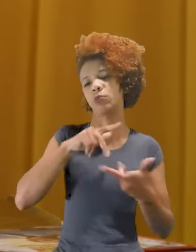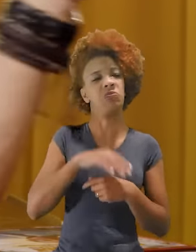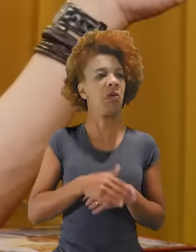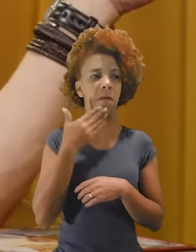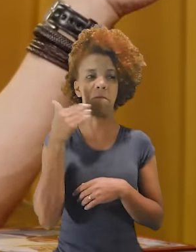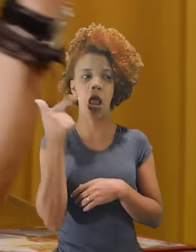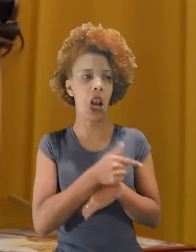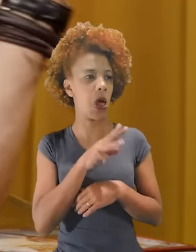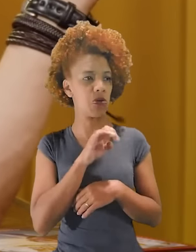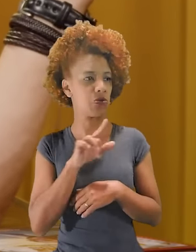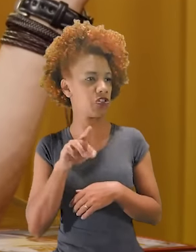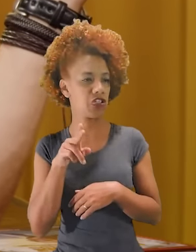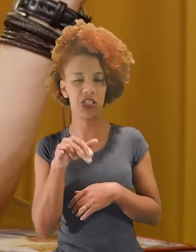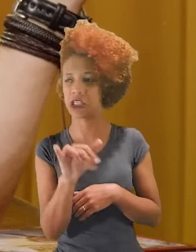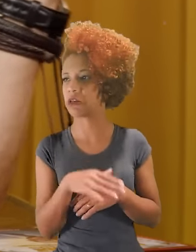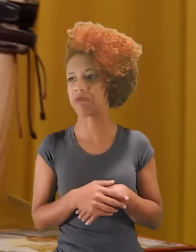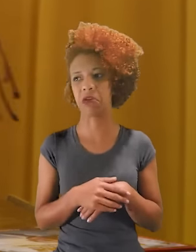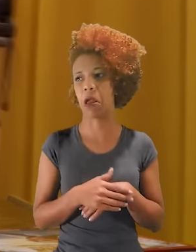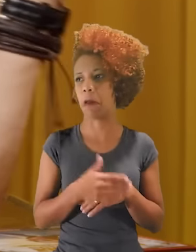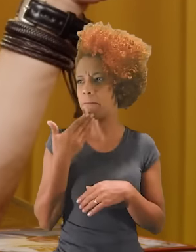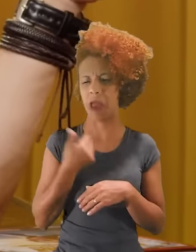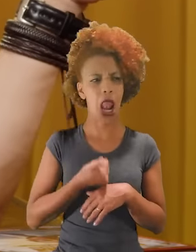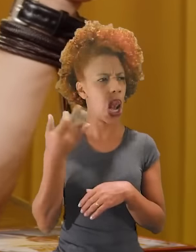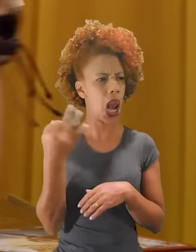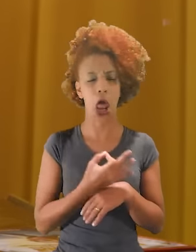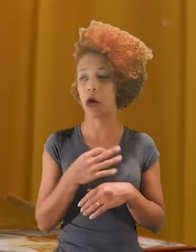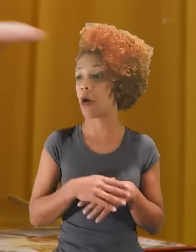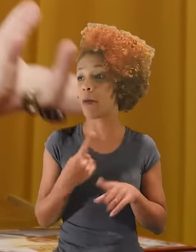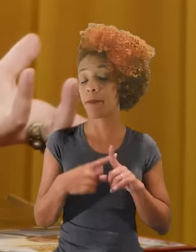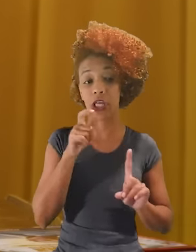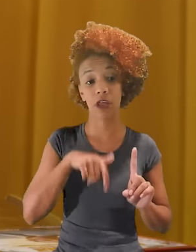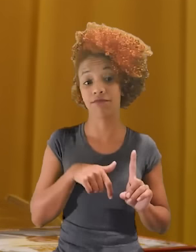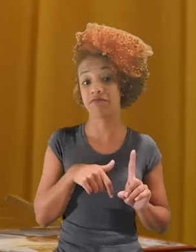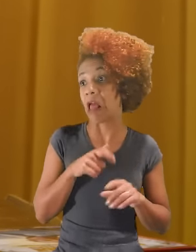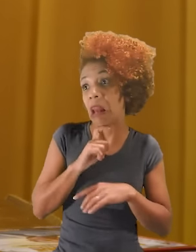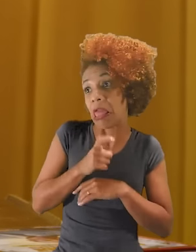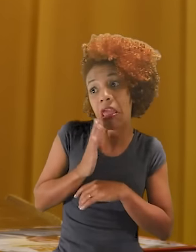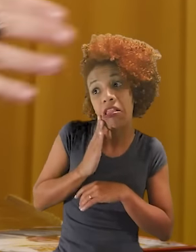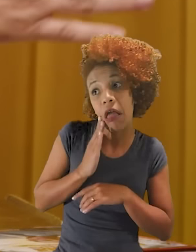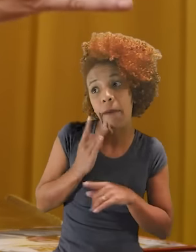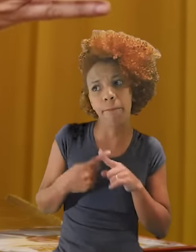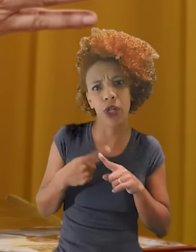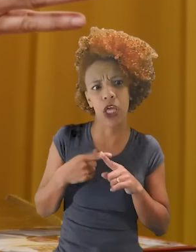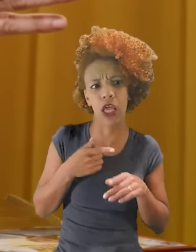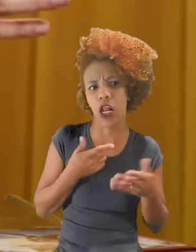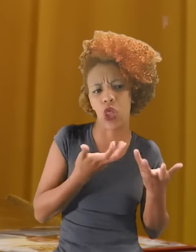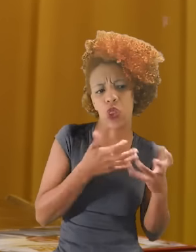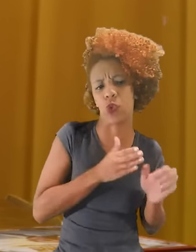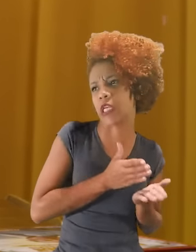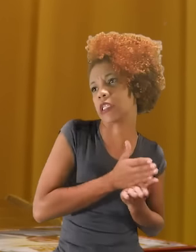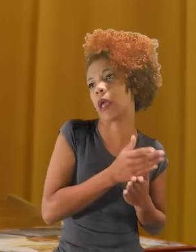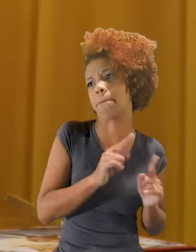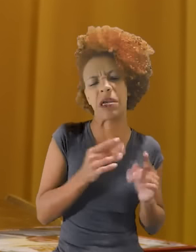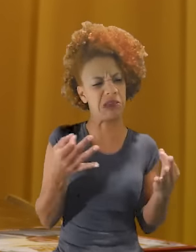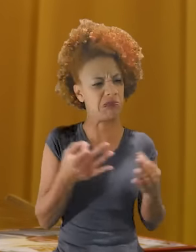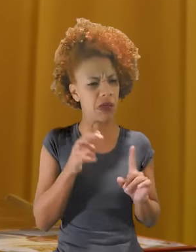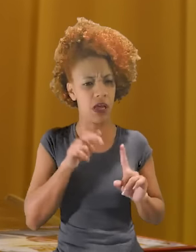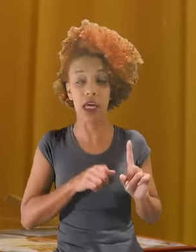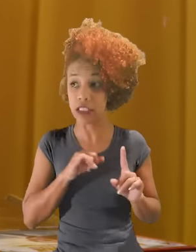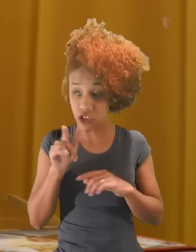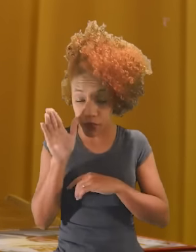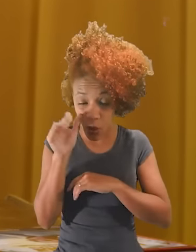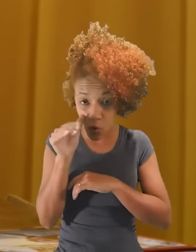o melhor ator do mundo é o Disney, não sou eu, cara. Porque ele era um mega ator, que é outras coisas que as pessoas também não, ninguém saca, porque ele não seguiu pra essa linha. Mas ele era um mega ator. Se